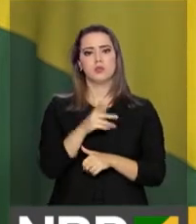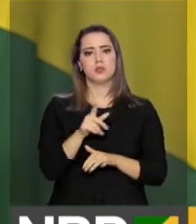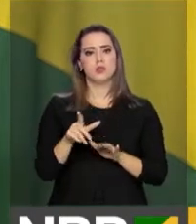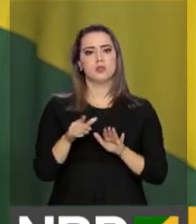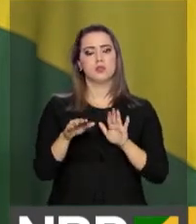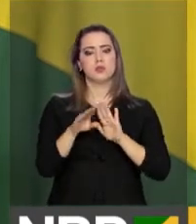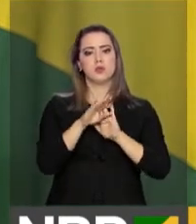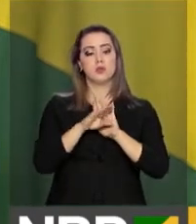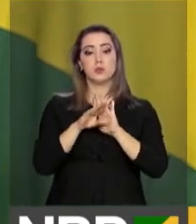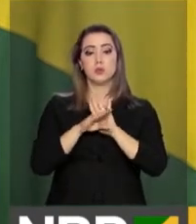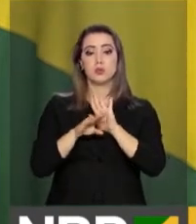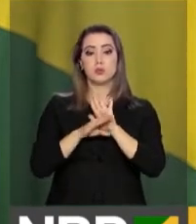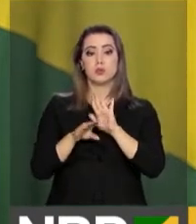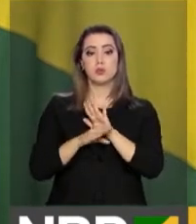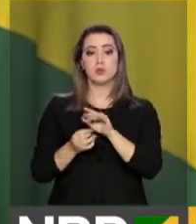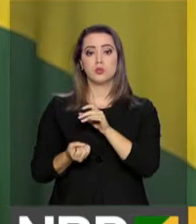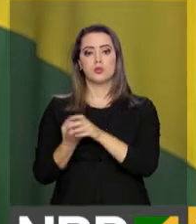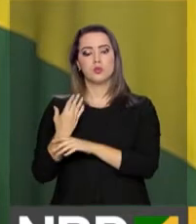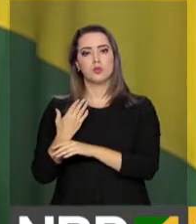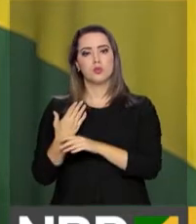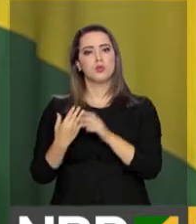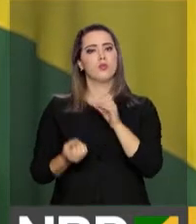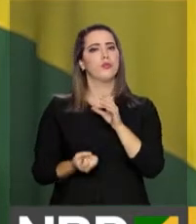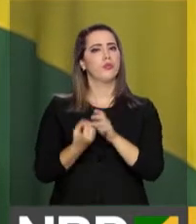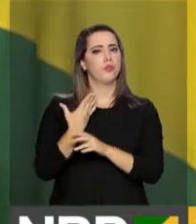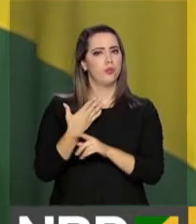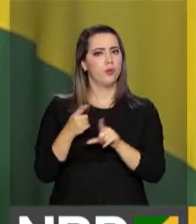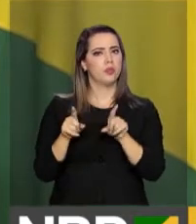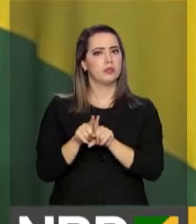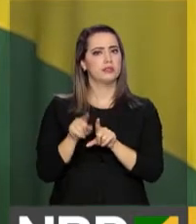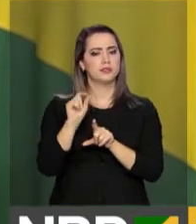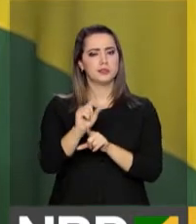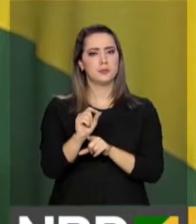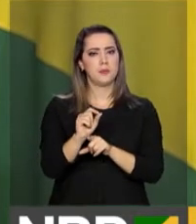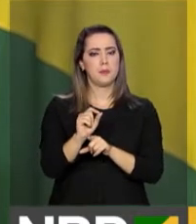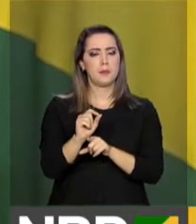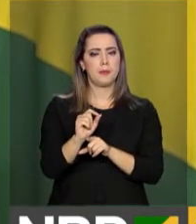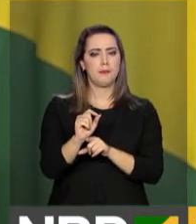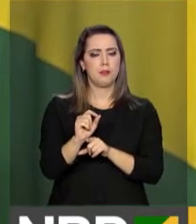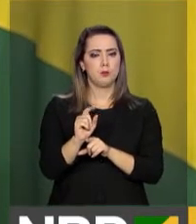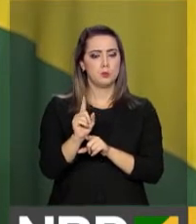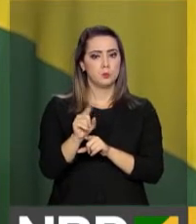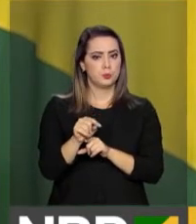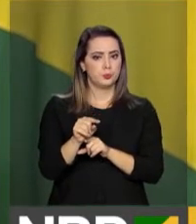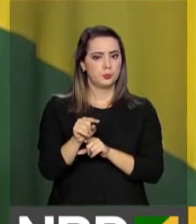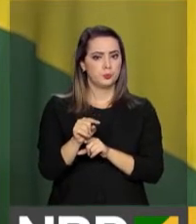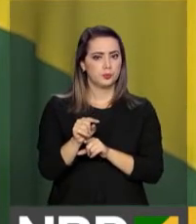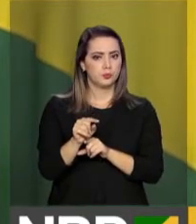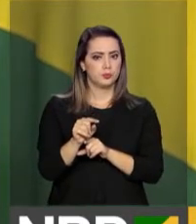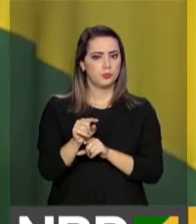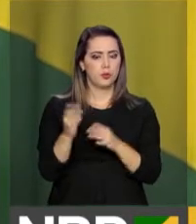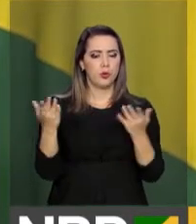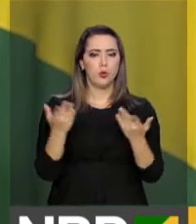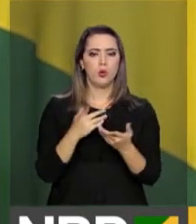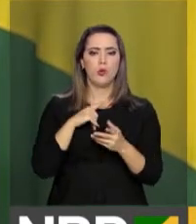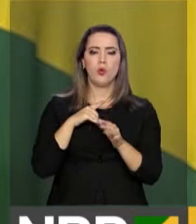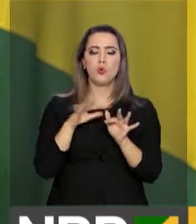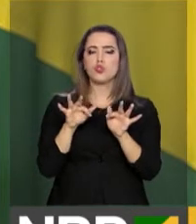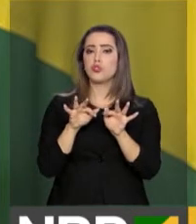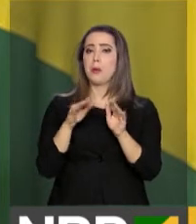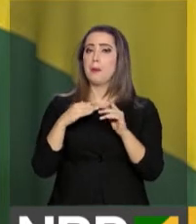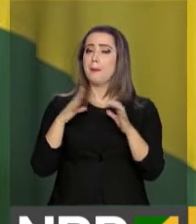projeto fruto de uma emenda globo chamada de emenda aglutinativa hoje ele tem uma suavidade